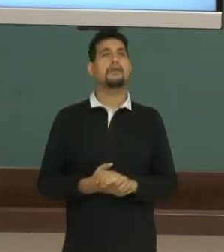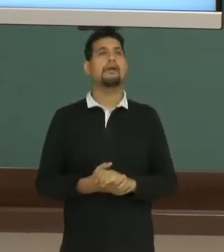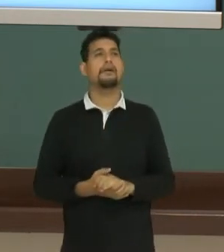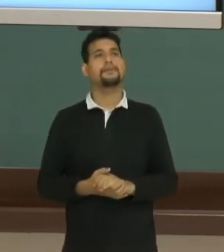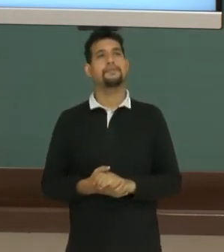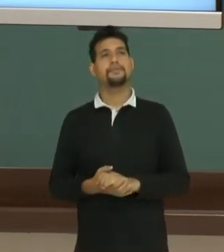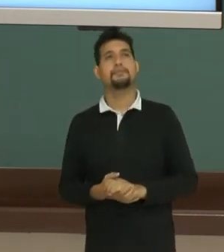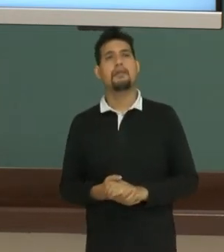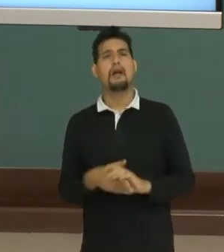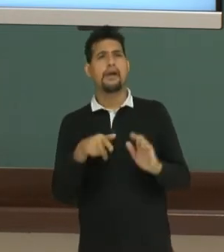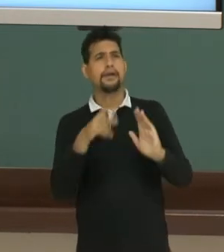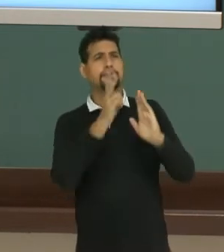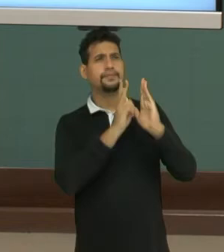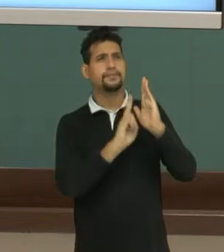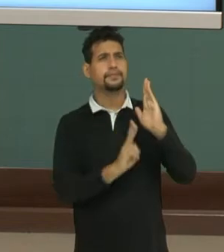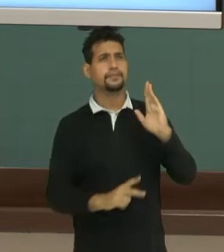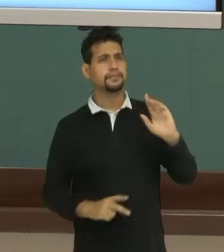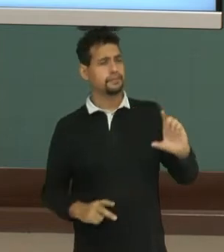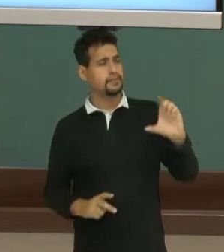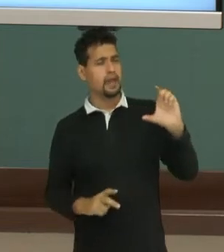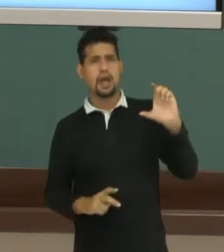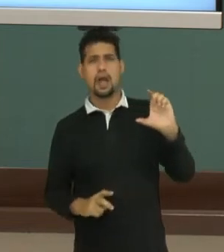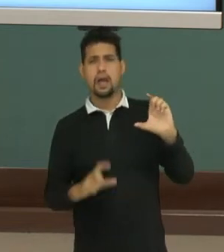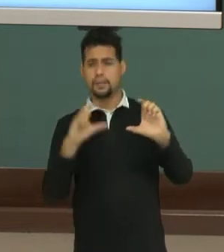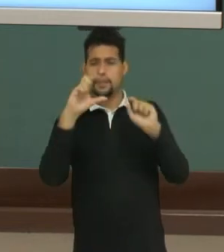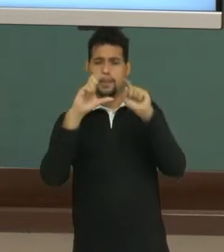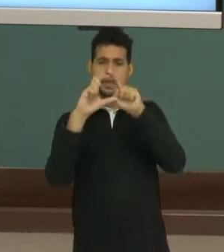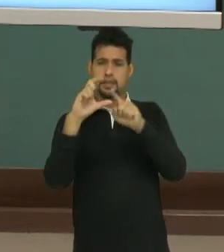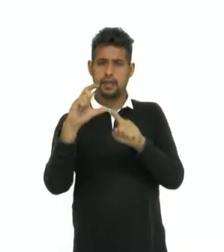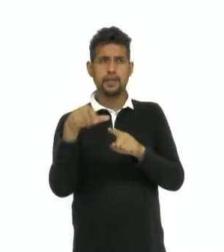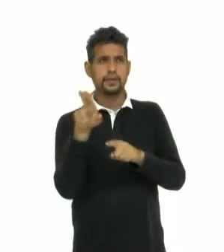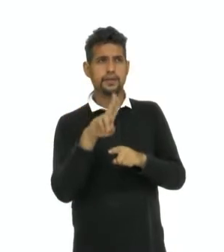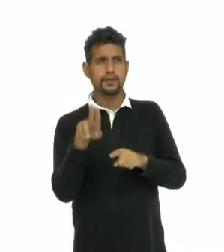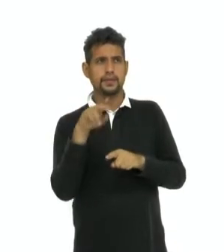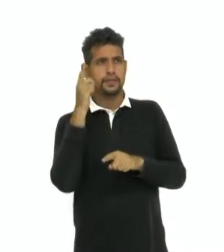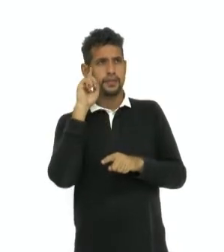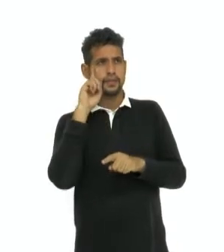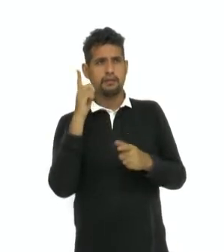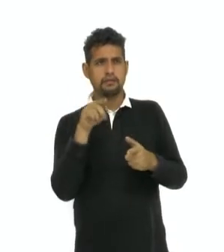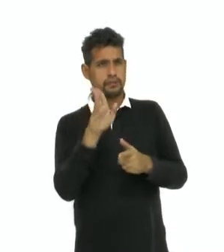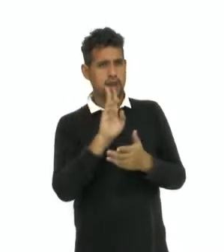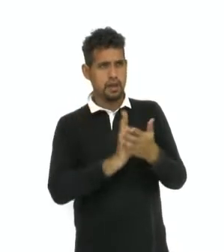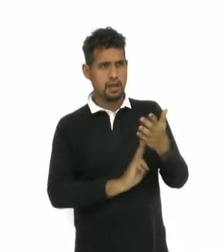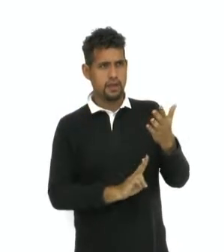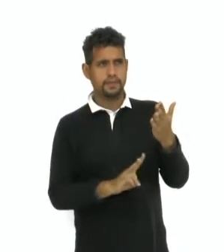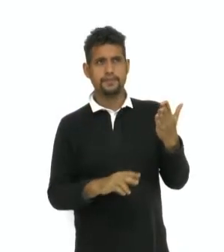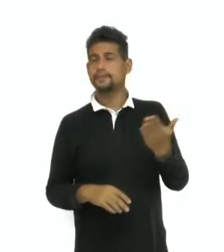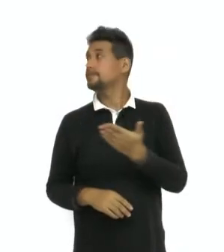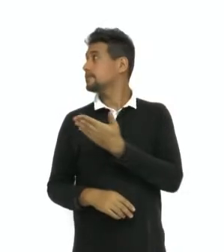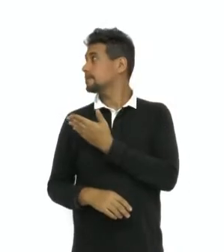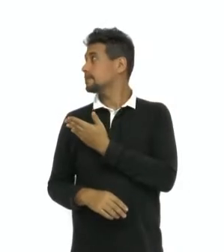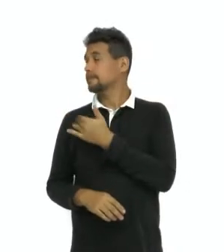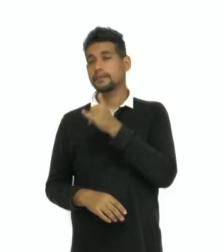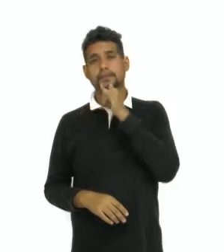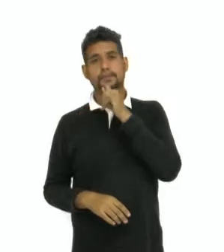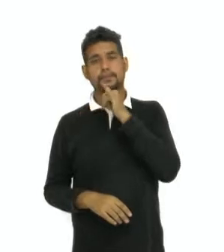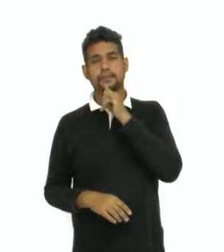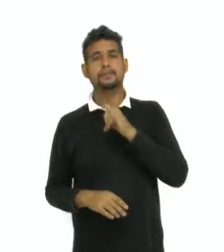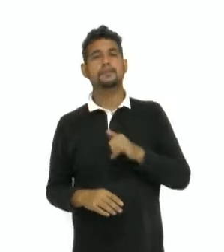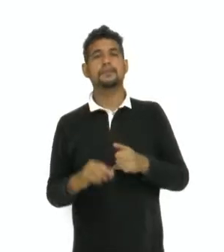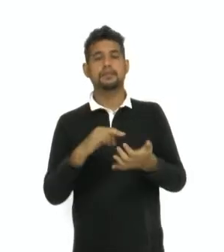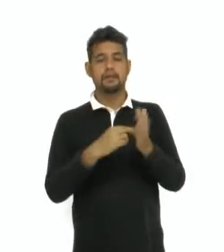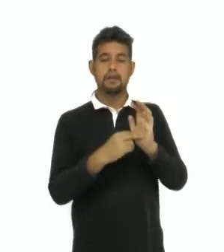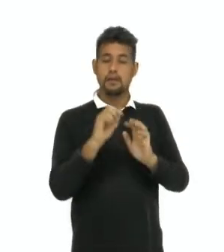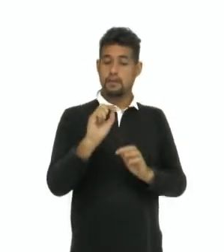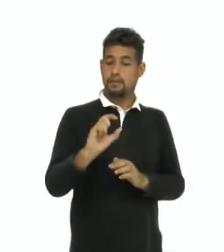Você já parou para ler a embalagem de uma pilha ou bateria que usa na sua rotina diária? Então aqui a gente tem um exemplo, né? Então são